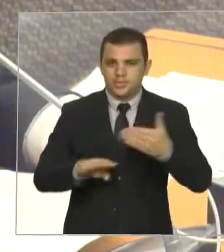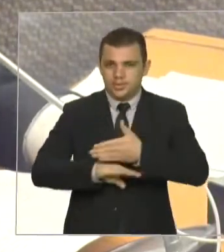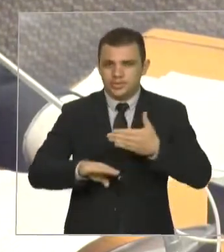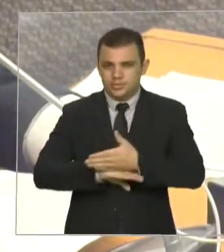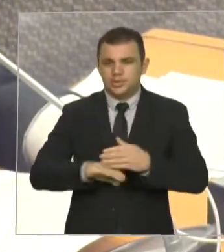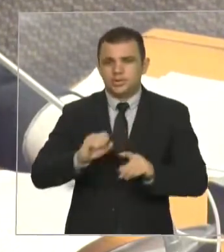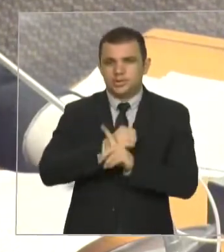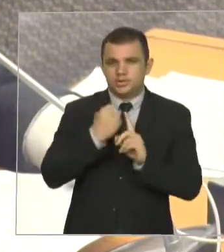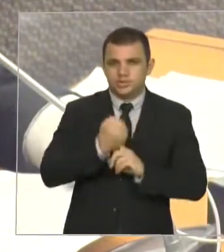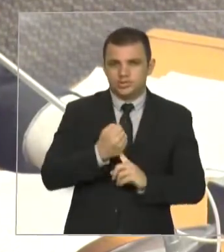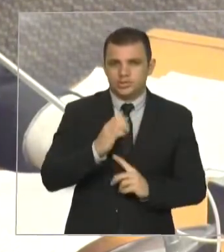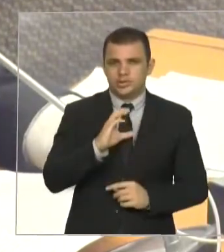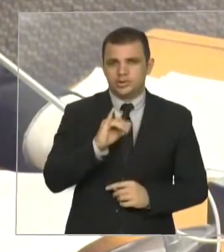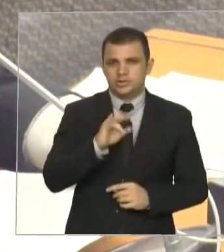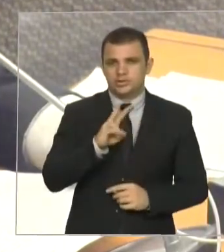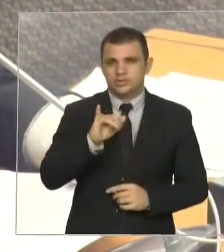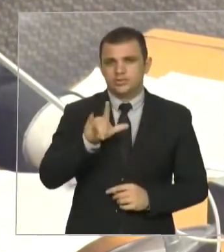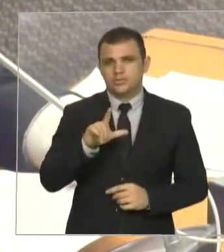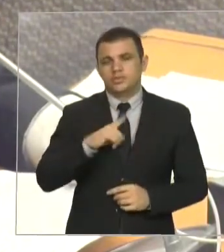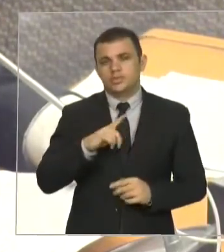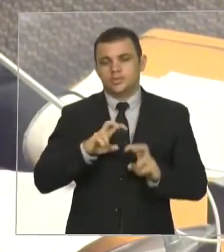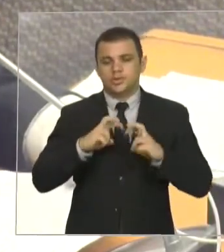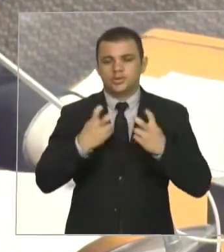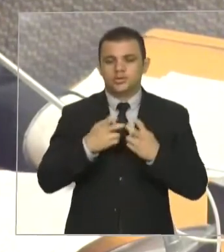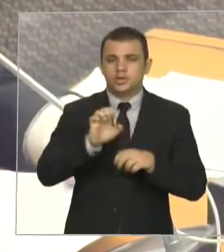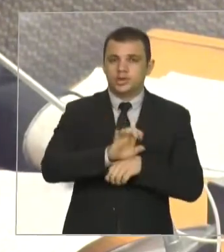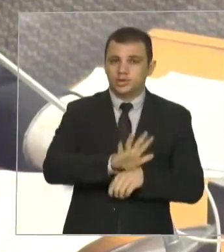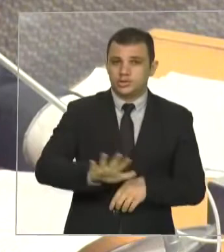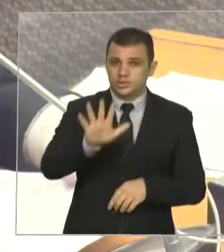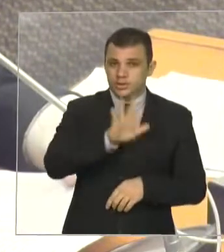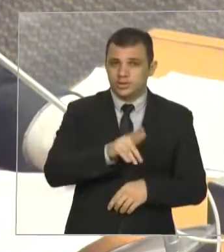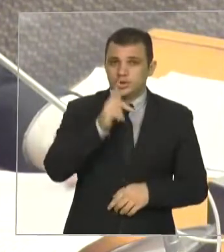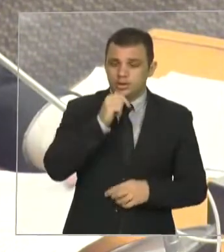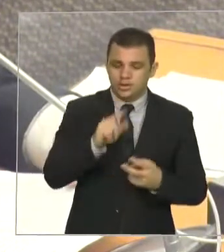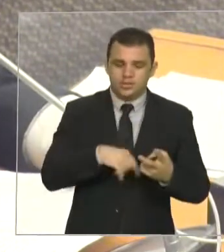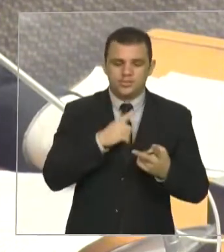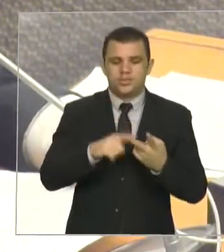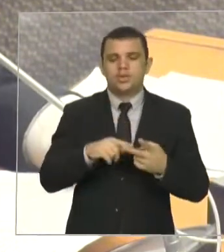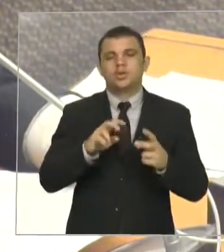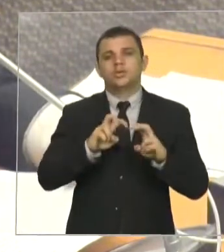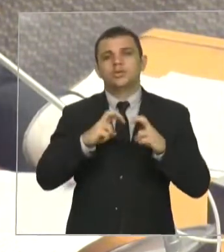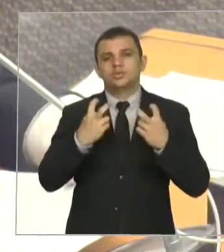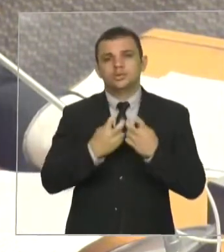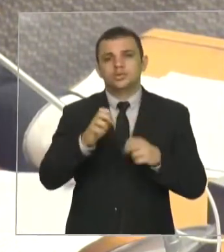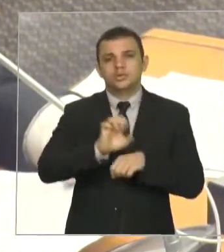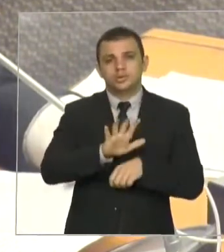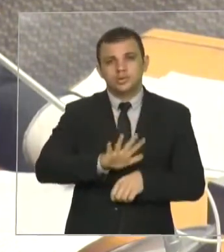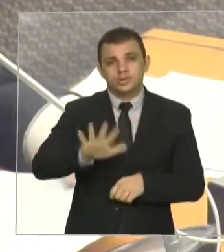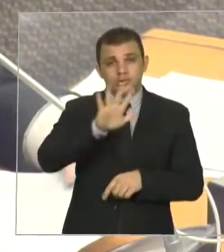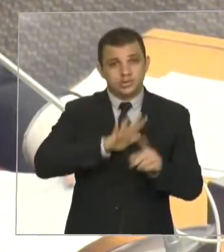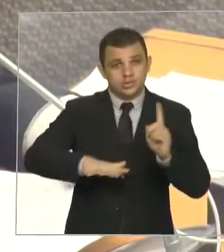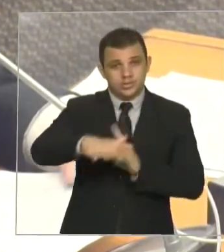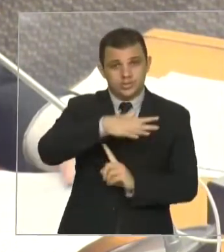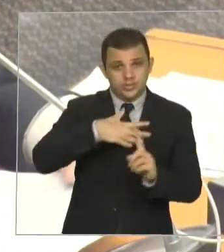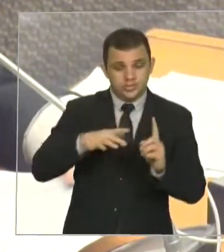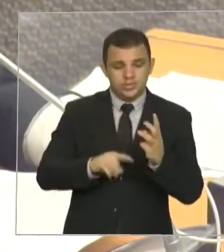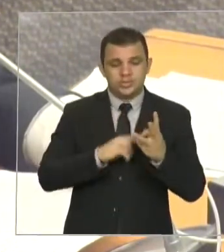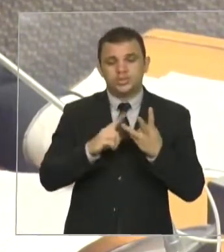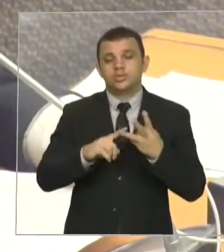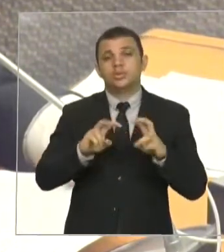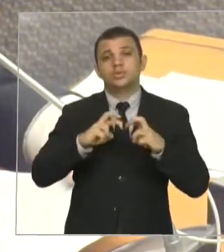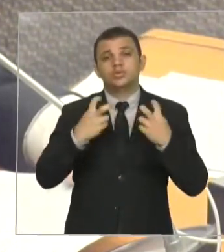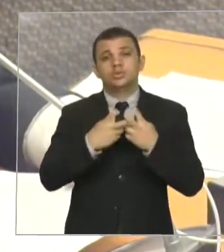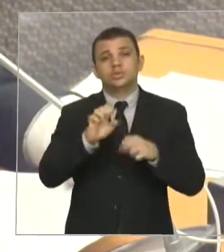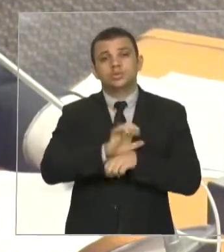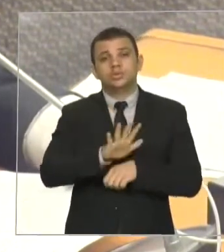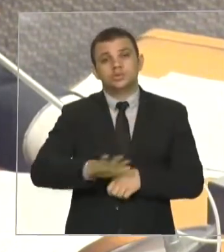Estadual de Recursos Hídricos, o Conselho Estadual de Meio Ambiente, o Conselho Estadual de Educação, o Centro de Defesa e Promoção dos Direitos da Cidadania, a